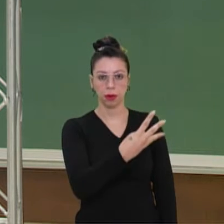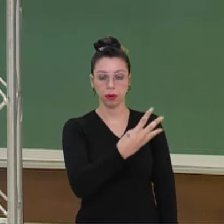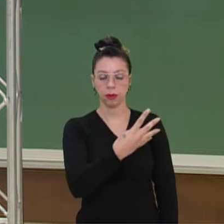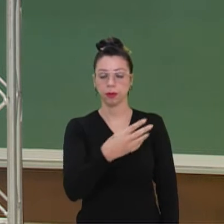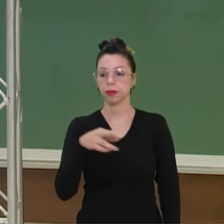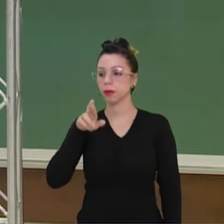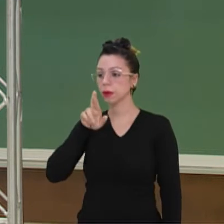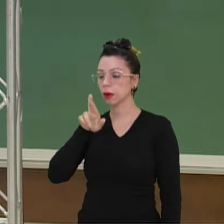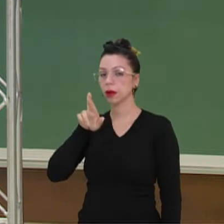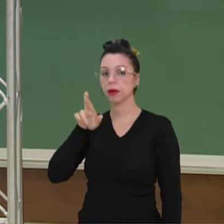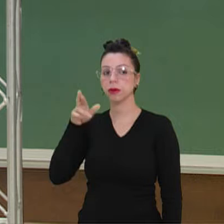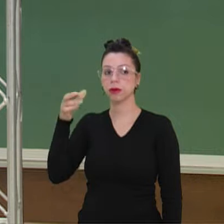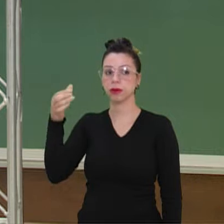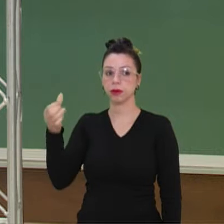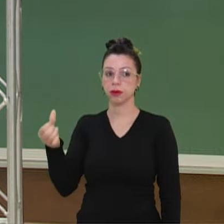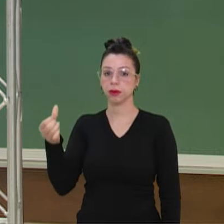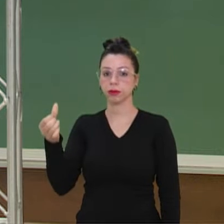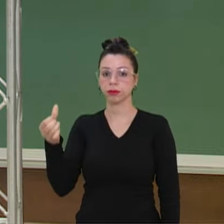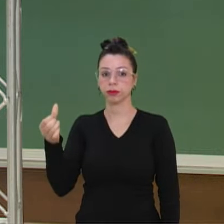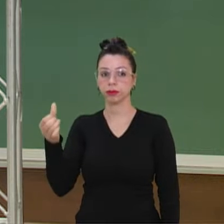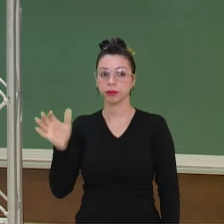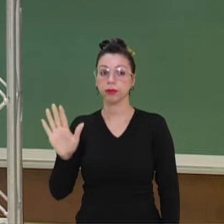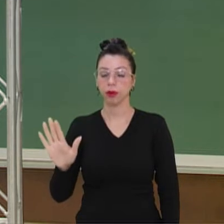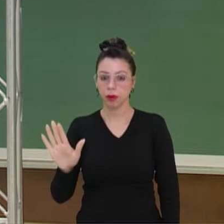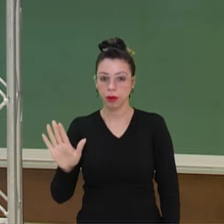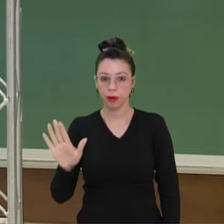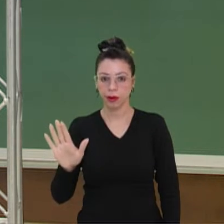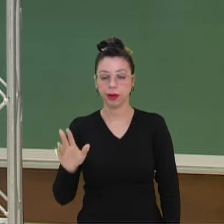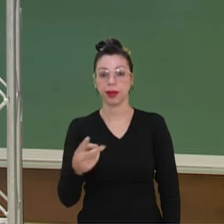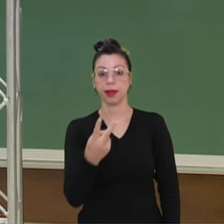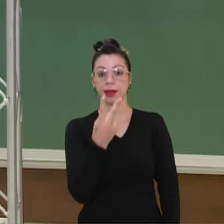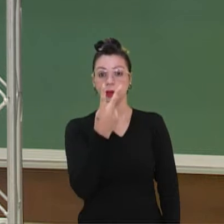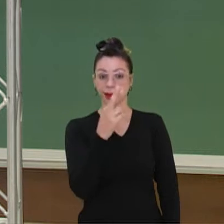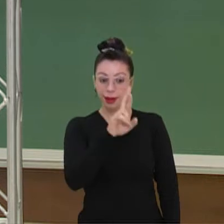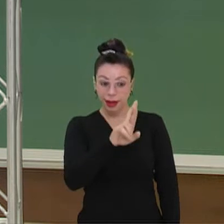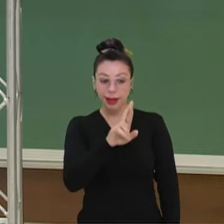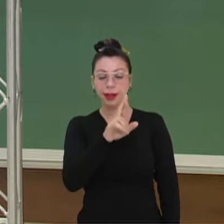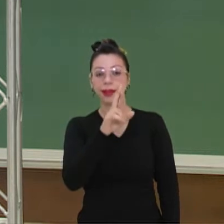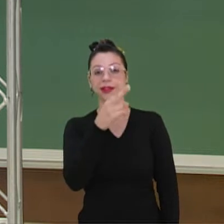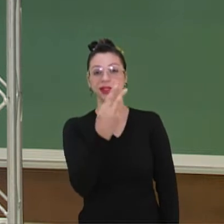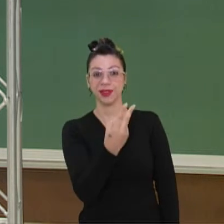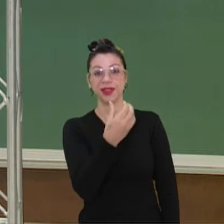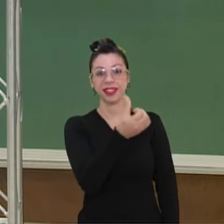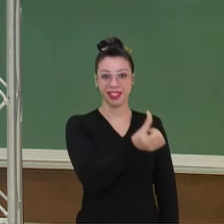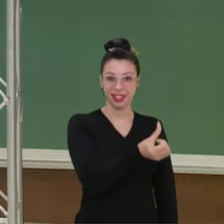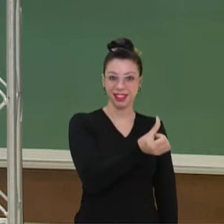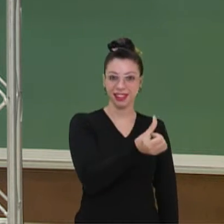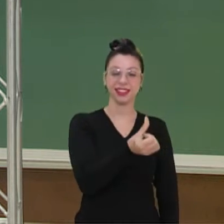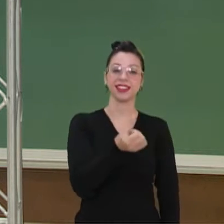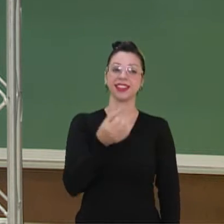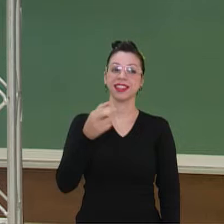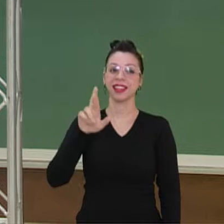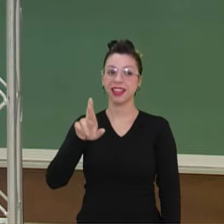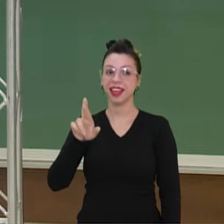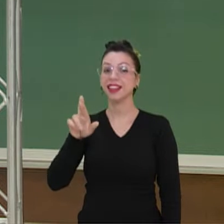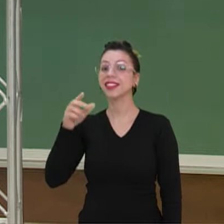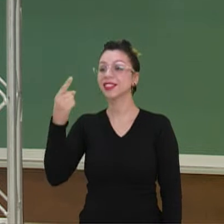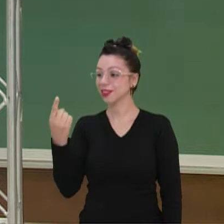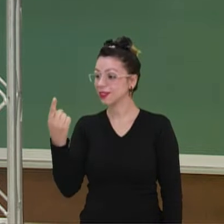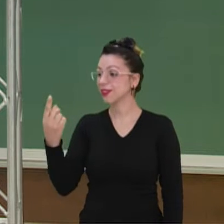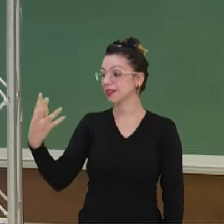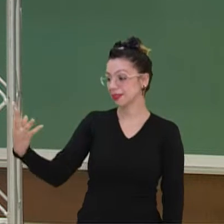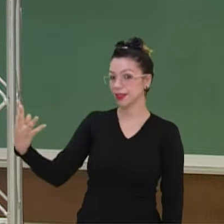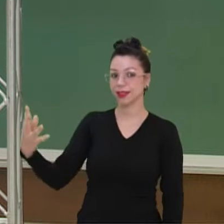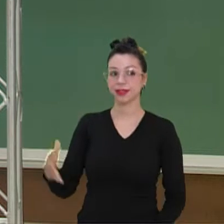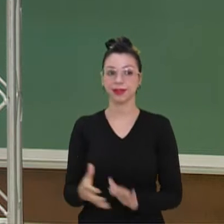R6... O R2, professor, o R2 é igual a 6. Viu? Obrigado, valeu. Ó, queremos a razão, então,